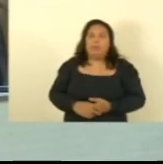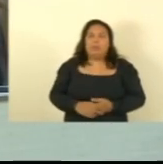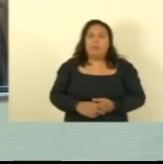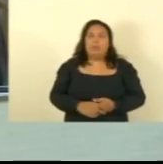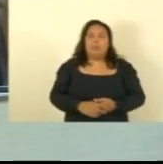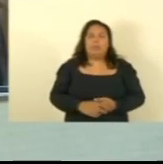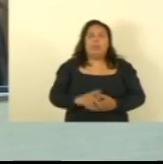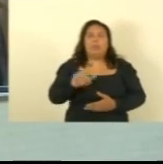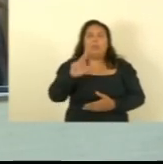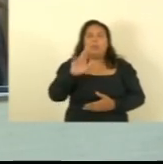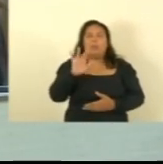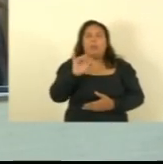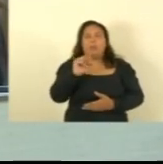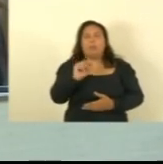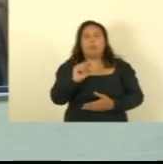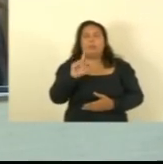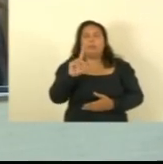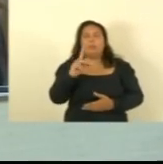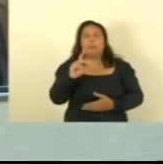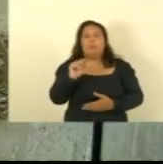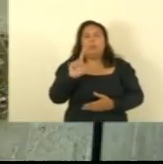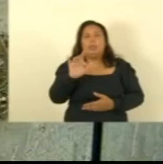deputado Lucas Polesi.